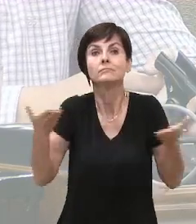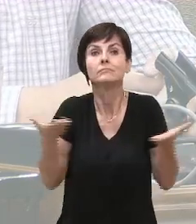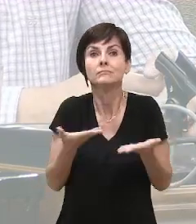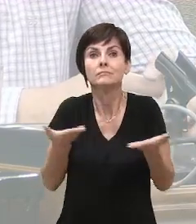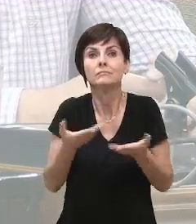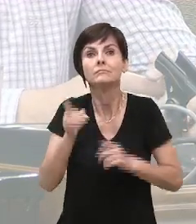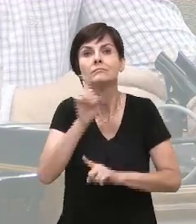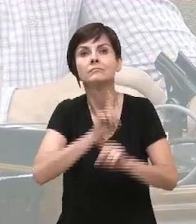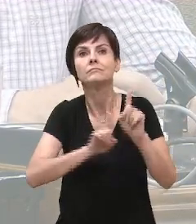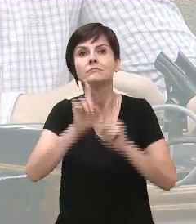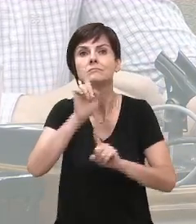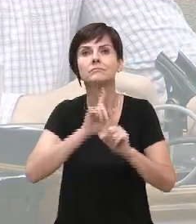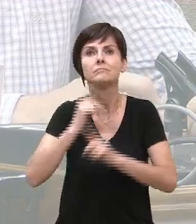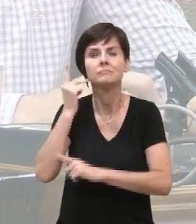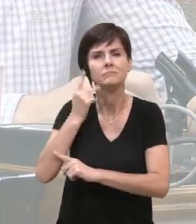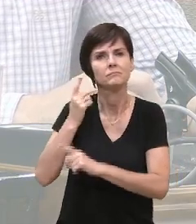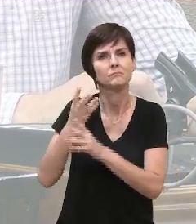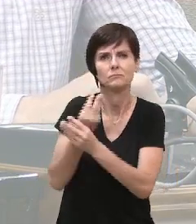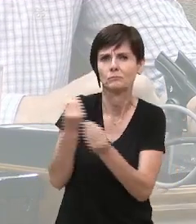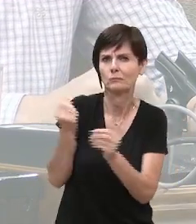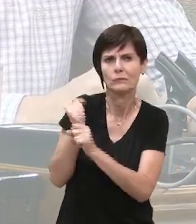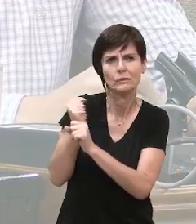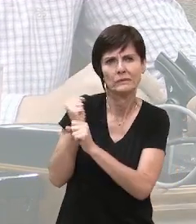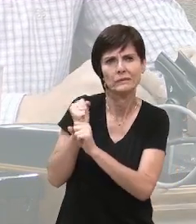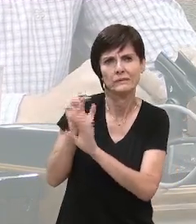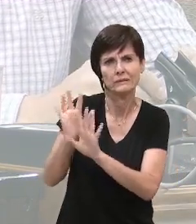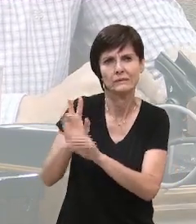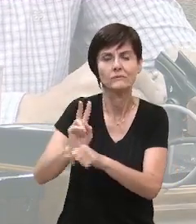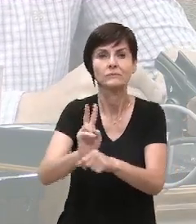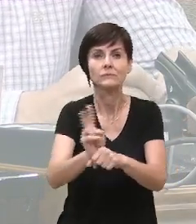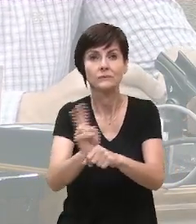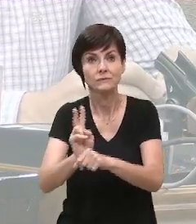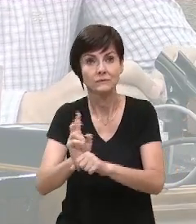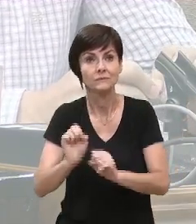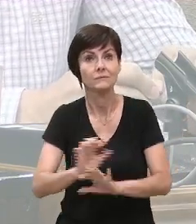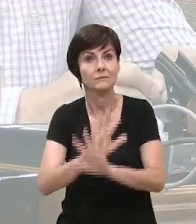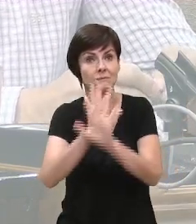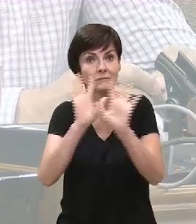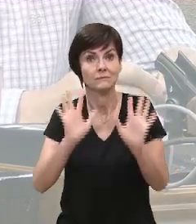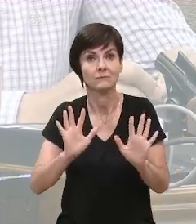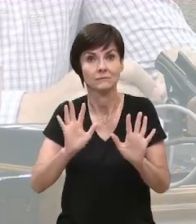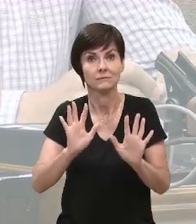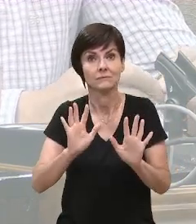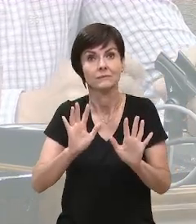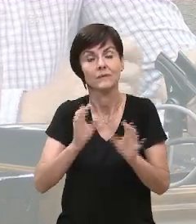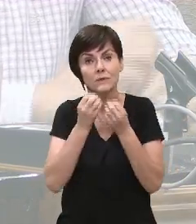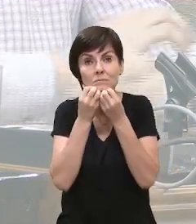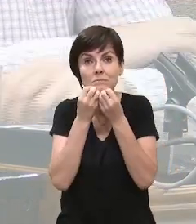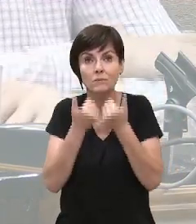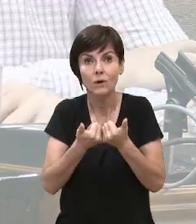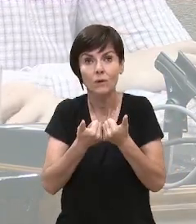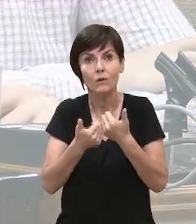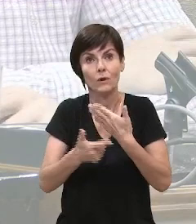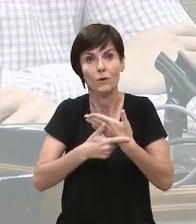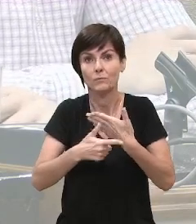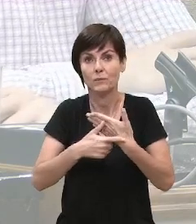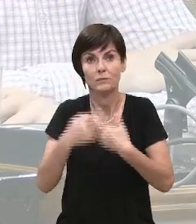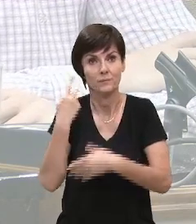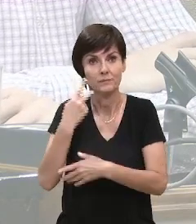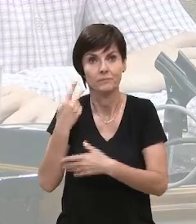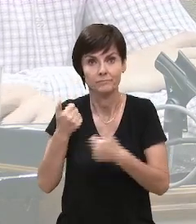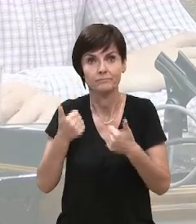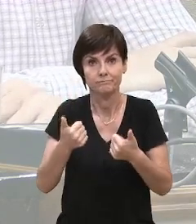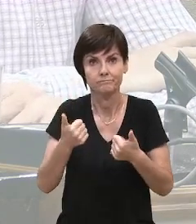alguns vereadores já estão aqui há mais tempo, fiscalizar e esclarecer é oportuno, né? É o nosso papel.